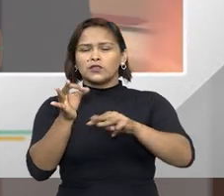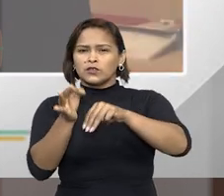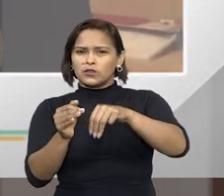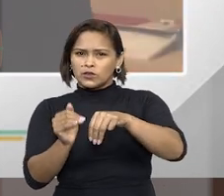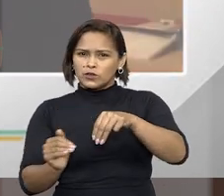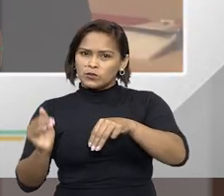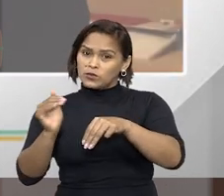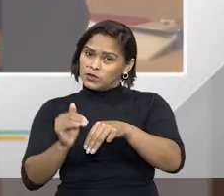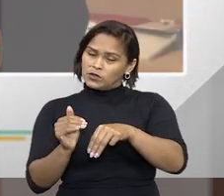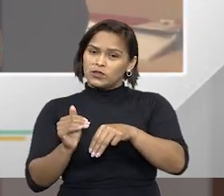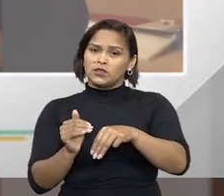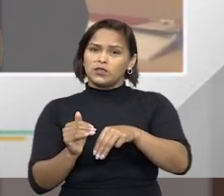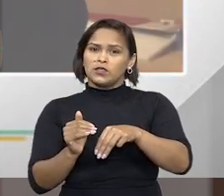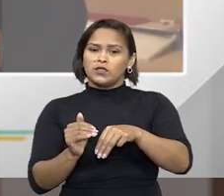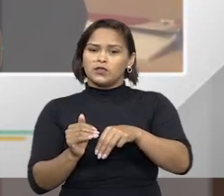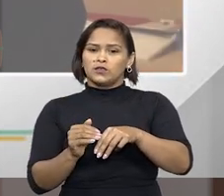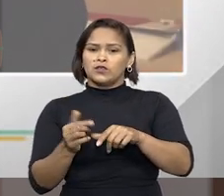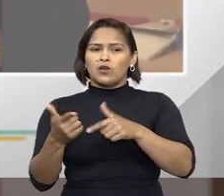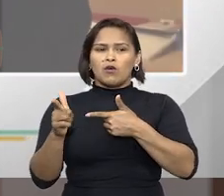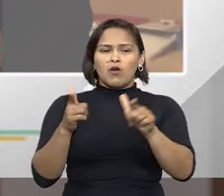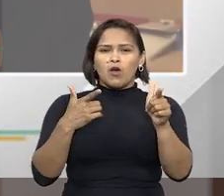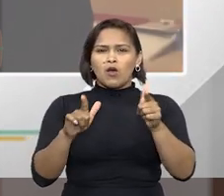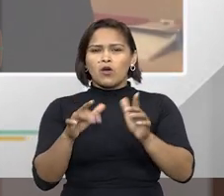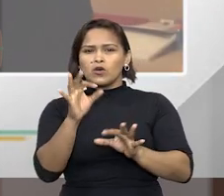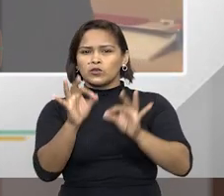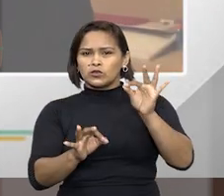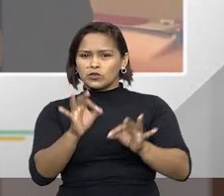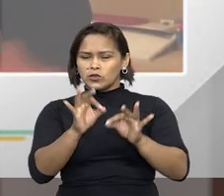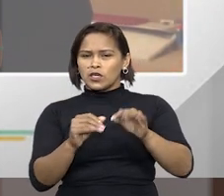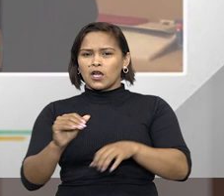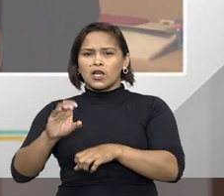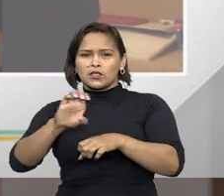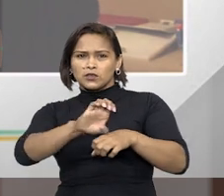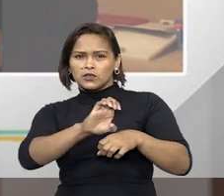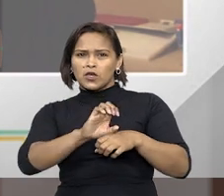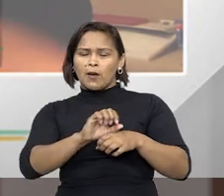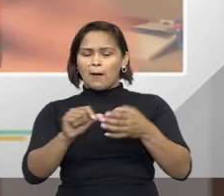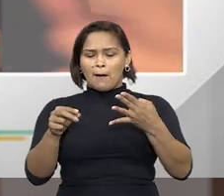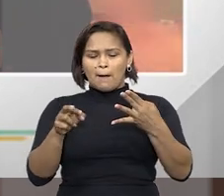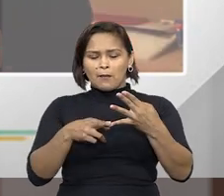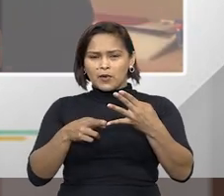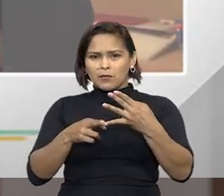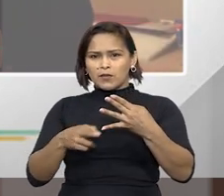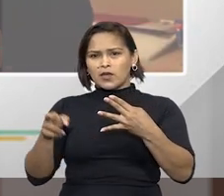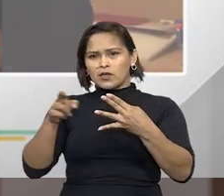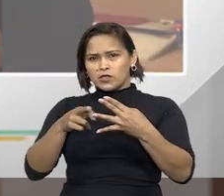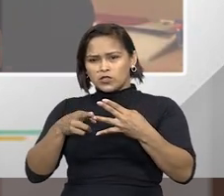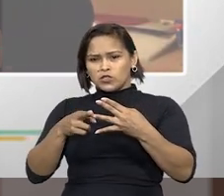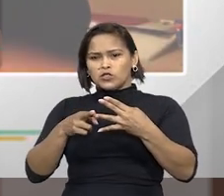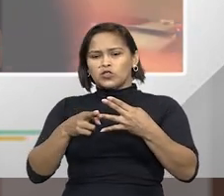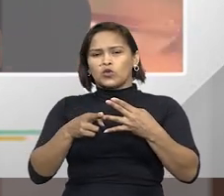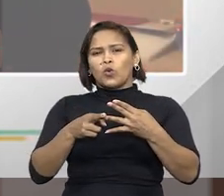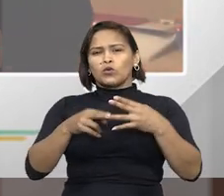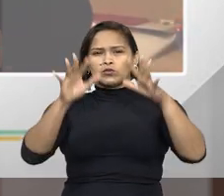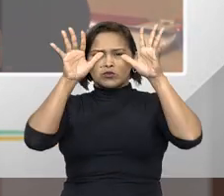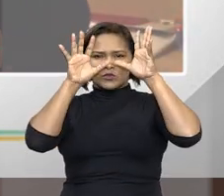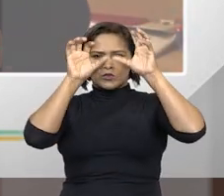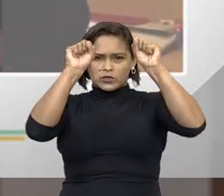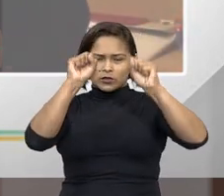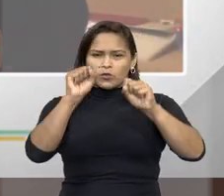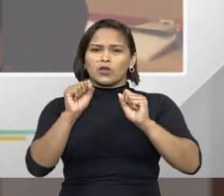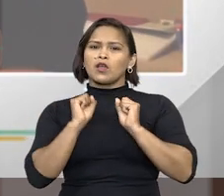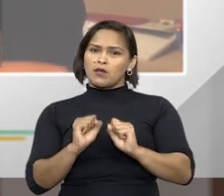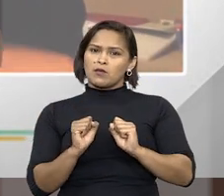aqui e acolá também dos julgadores das instâncias, primeira instância, segunda instância dos tribunais, principalmente quando é para negar